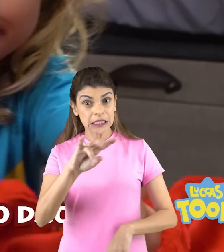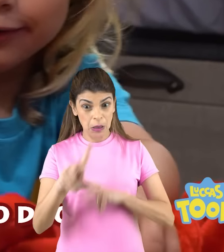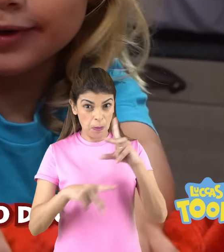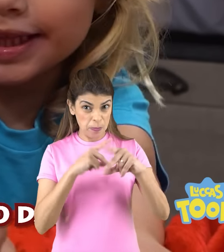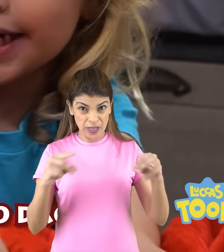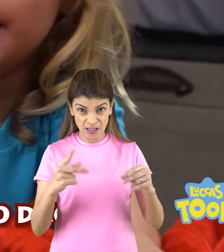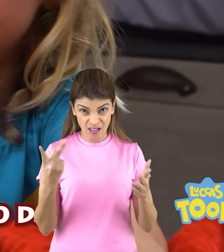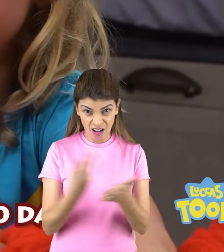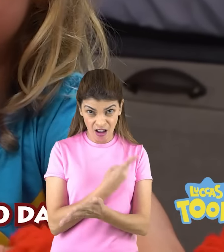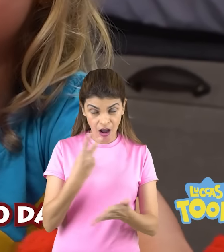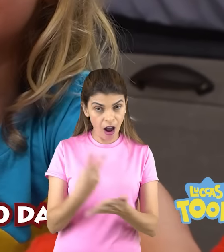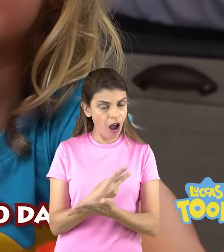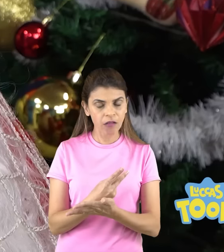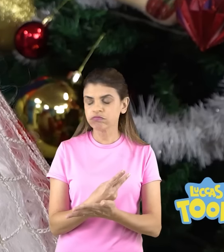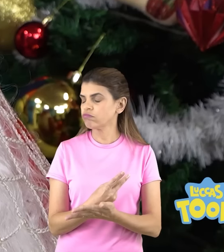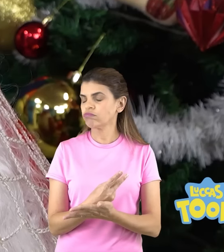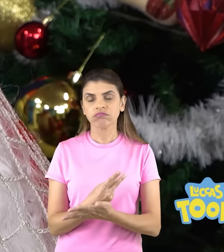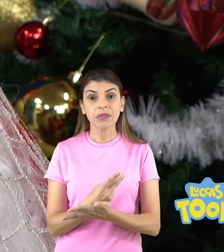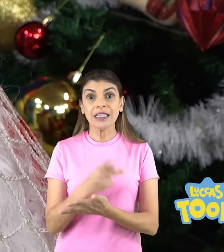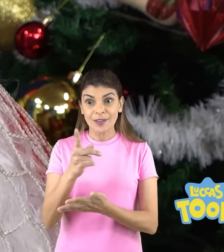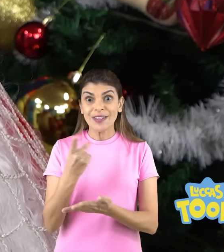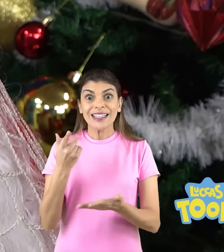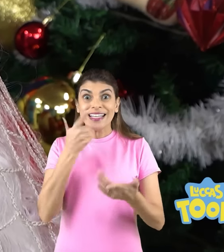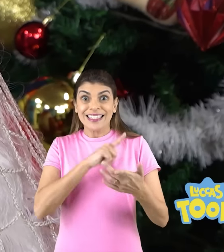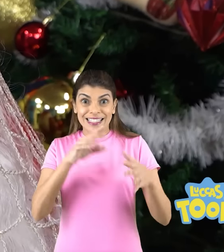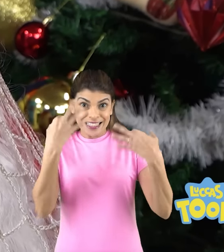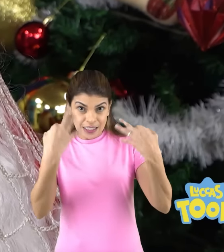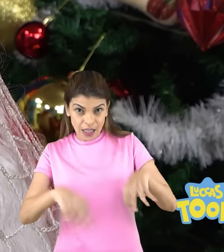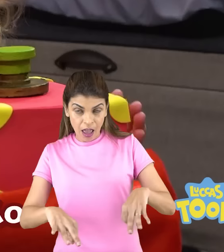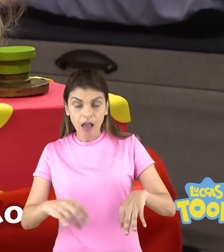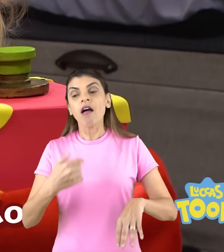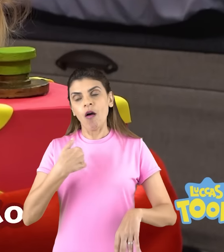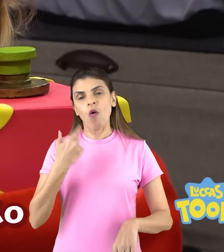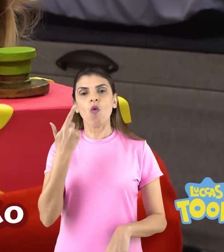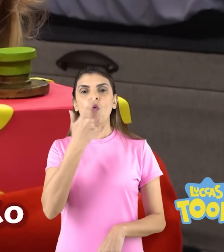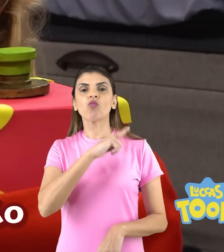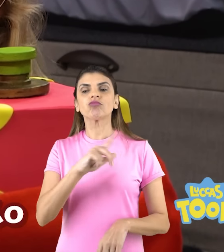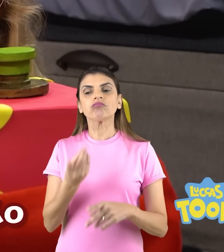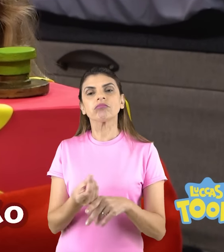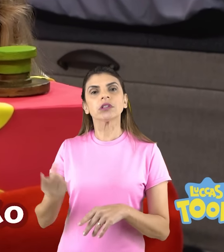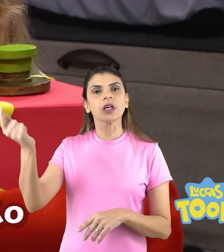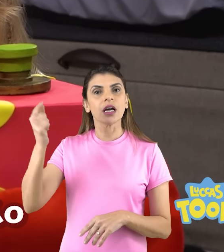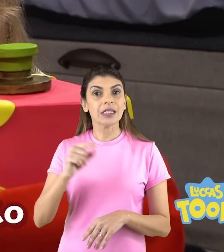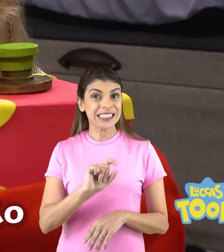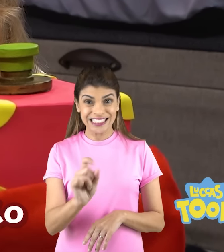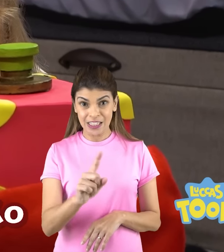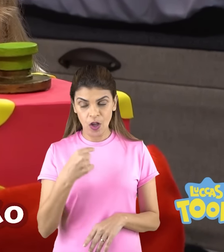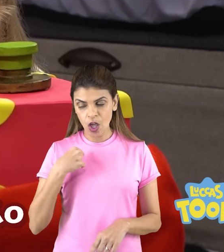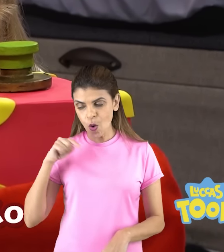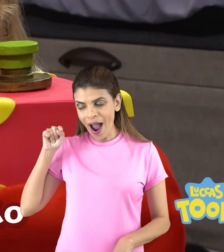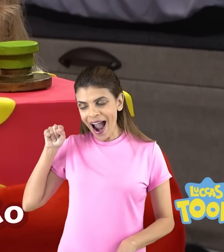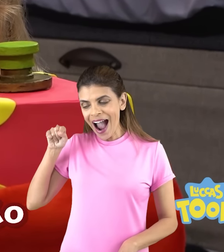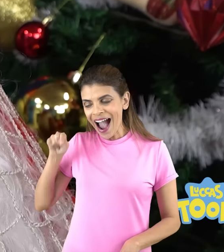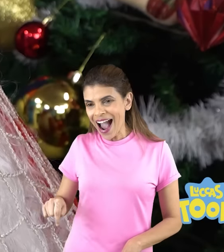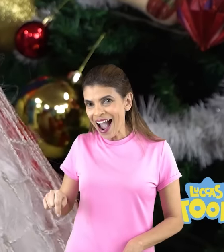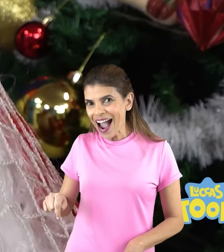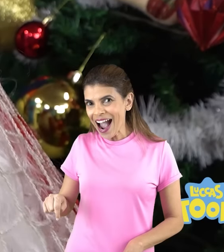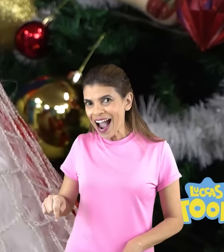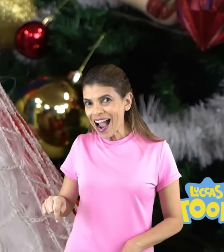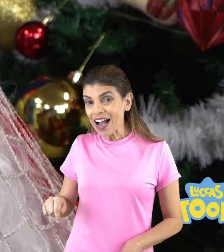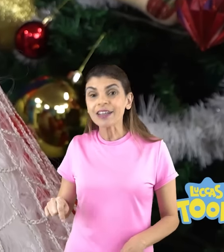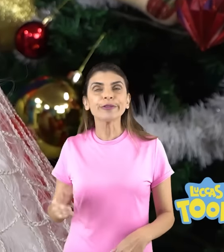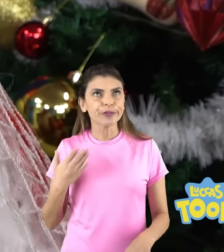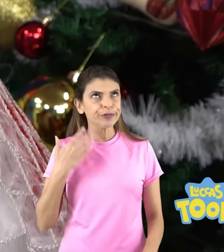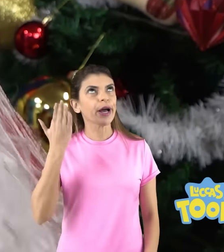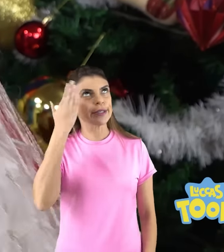limpinho daqui! E se eu errar? Eu aperto esse botão! E